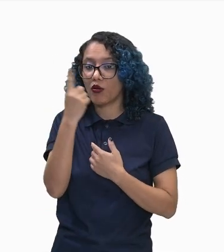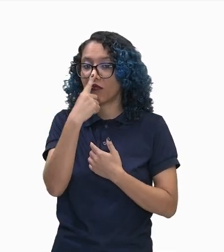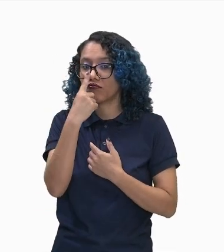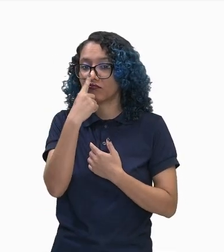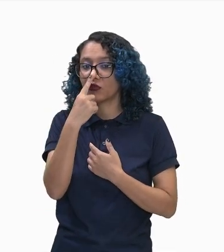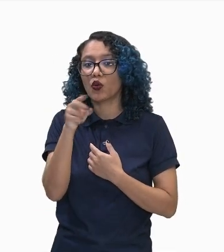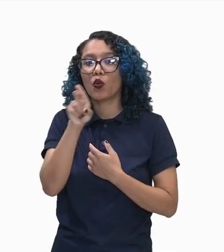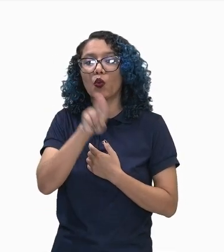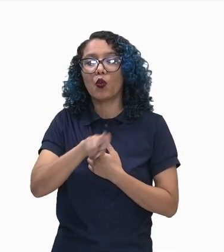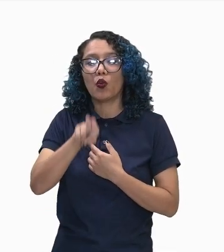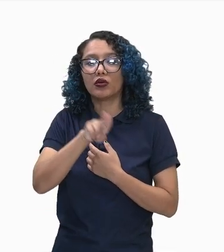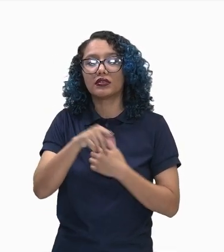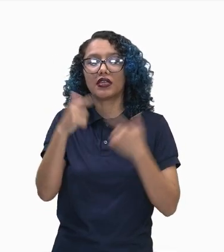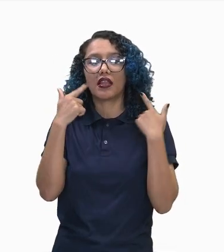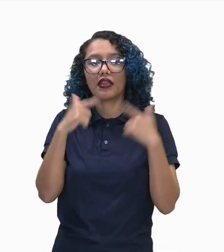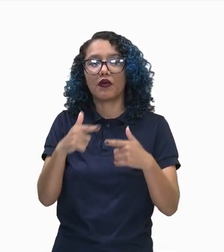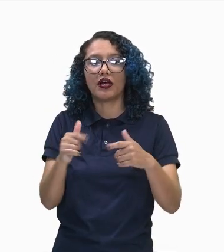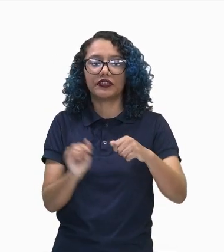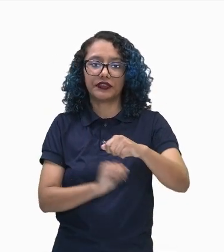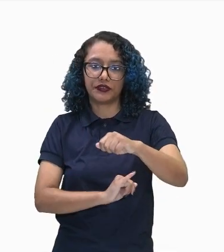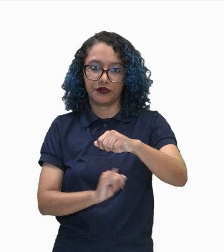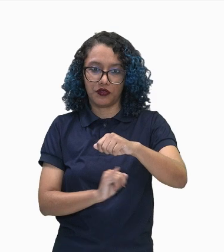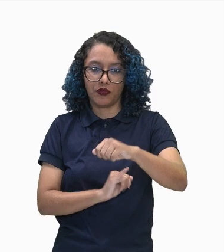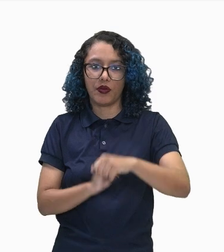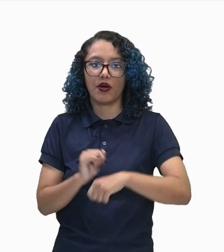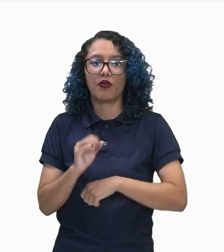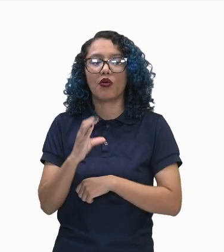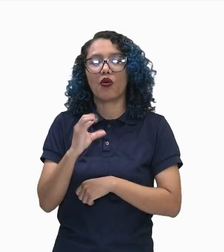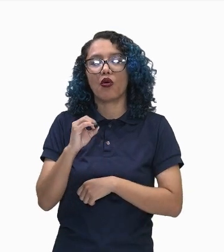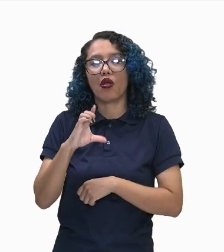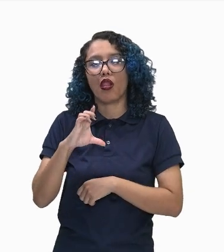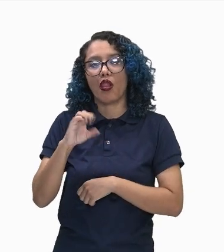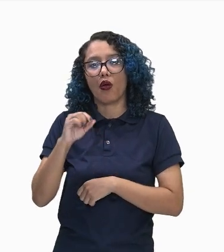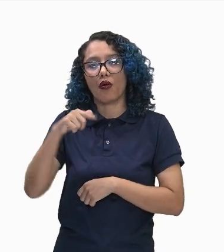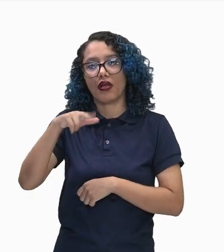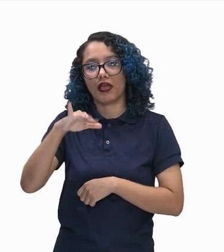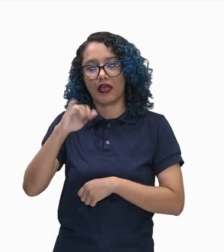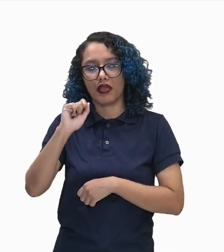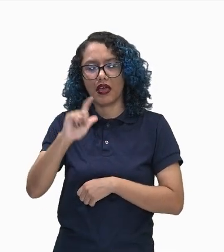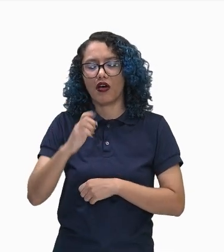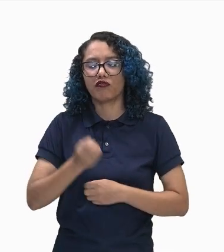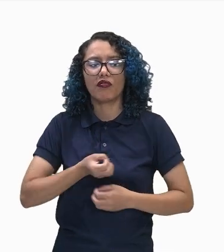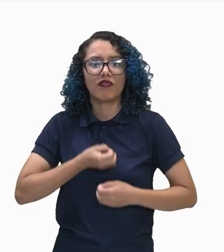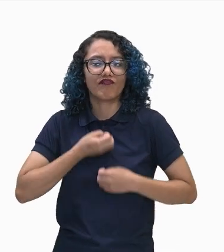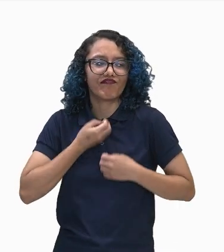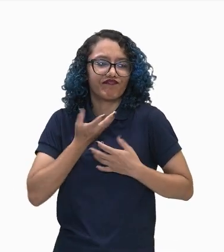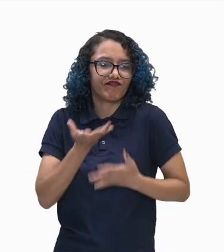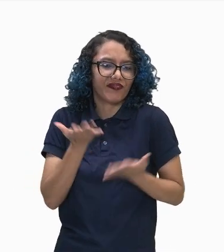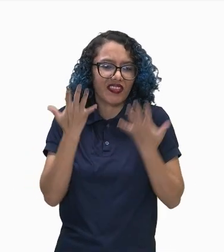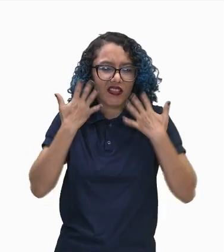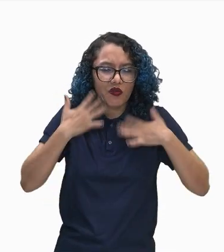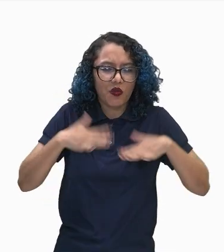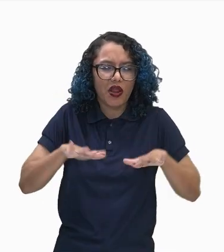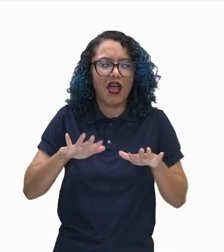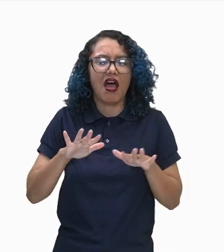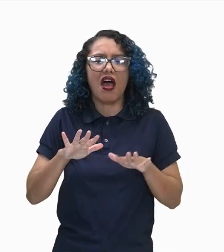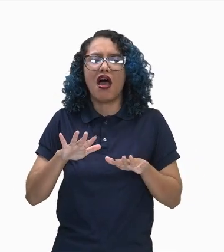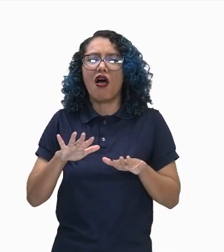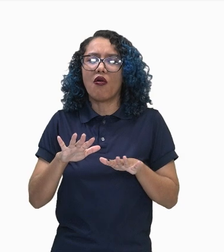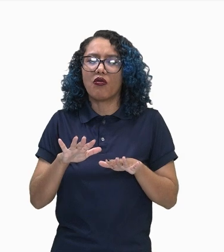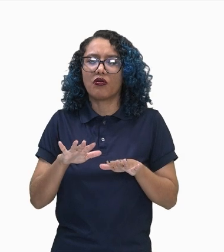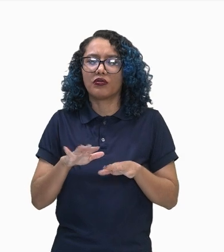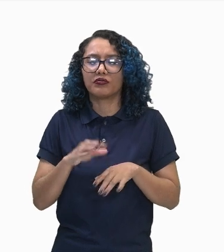dita coloquial. Ou seja, aquela espontânea, dinâmica e despretensiosa. O que